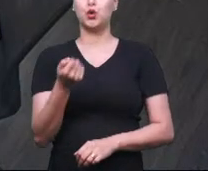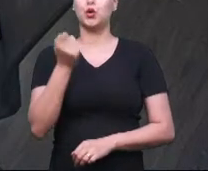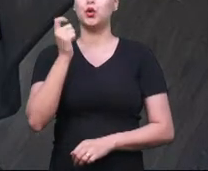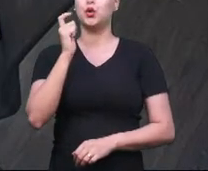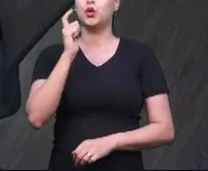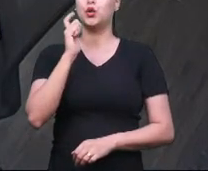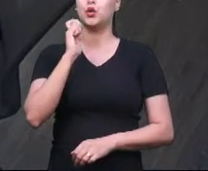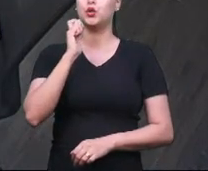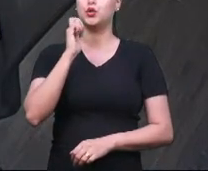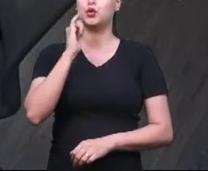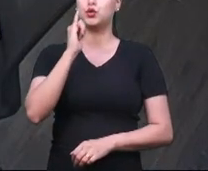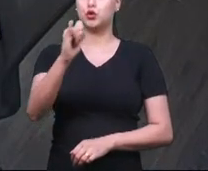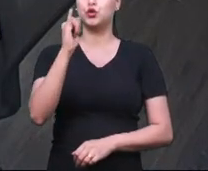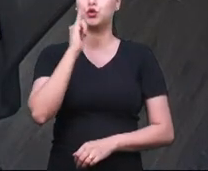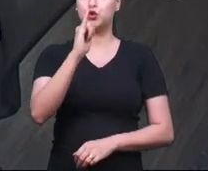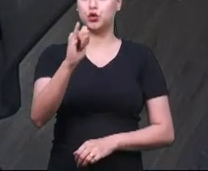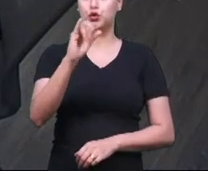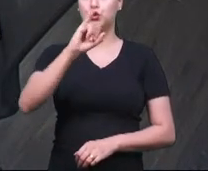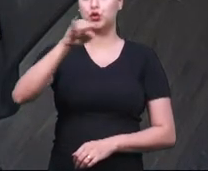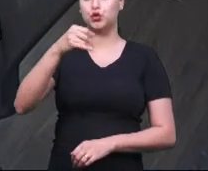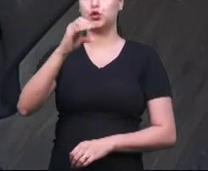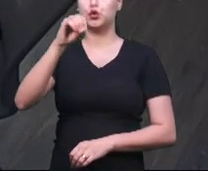mais ou menos.